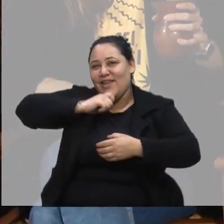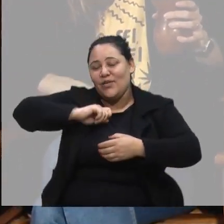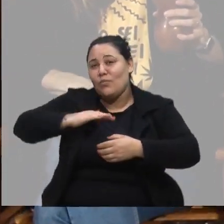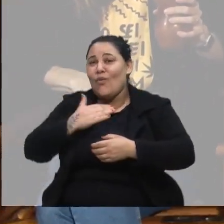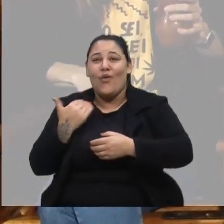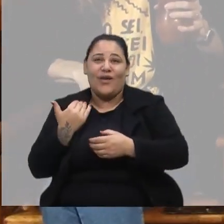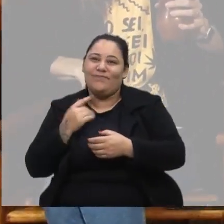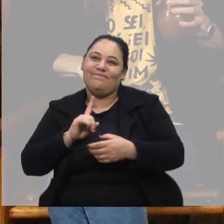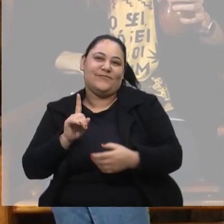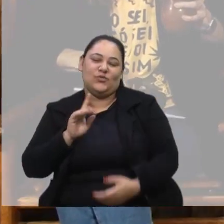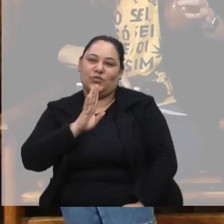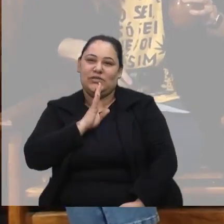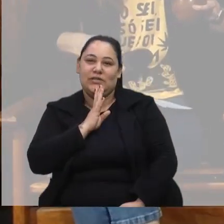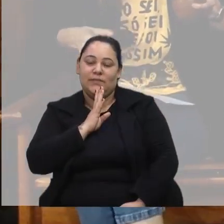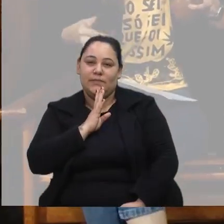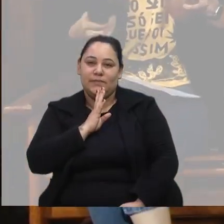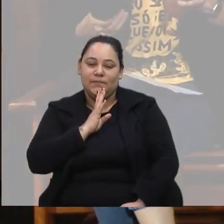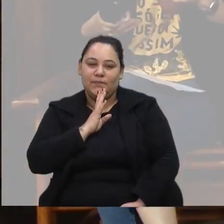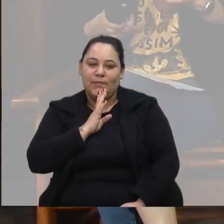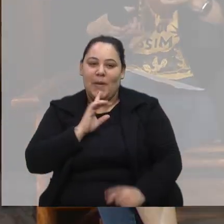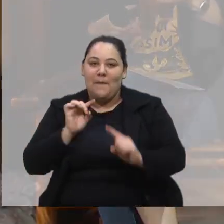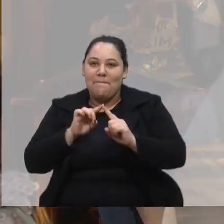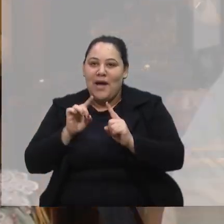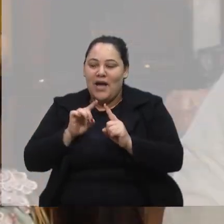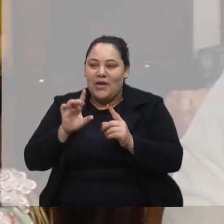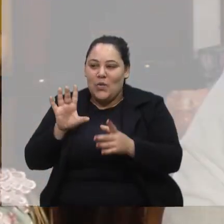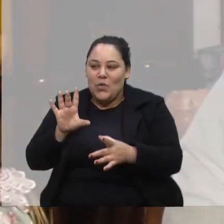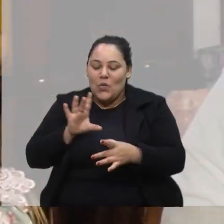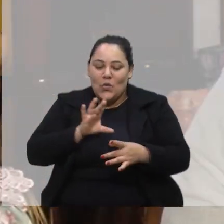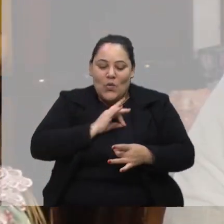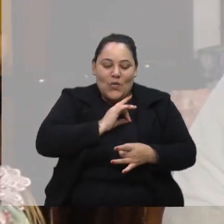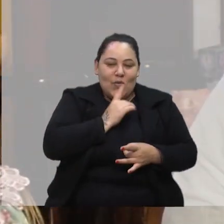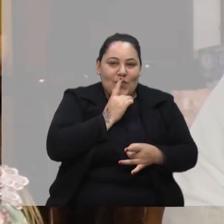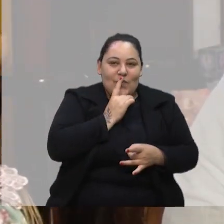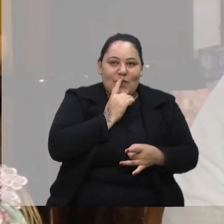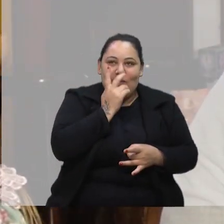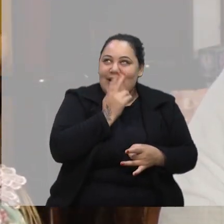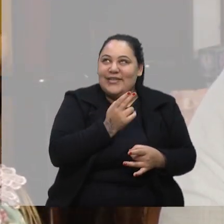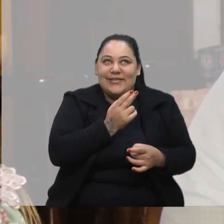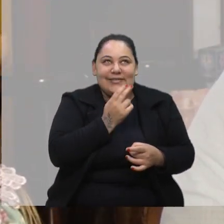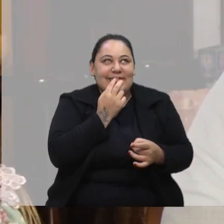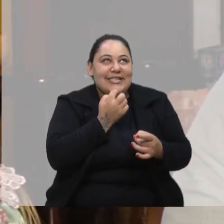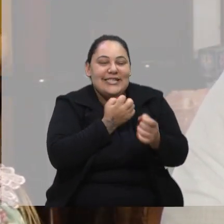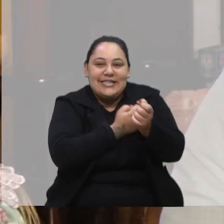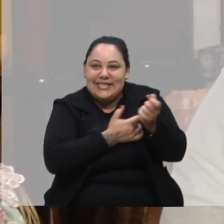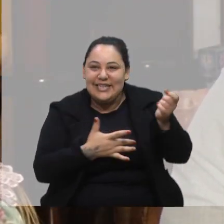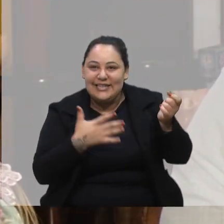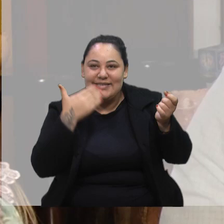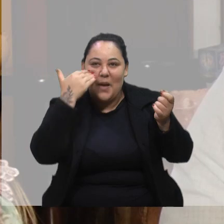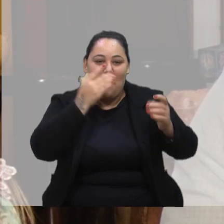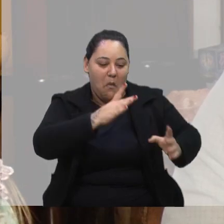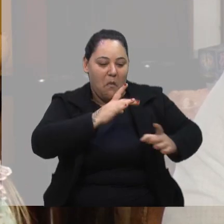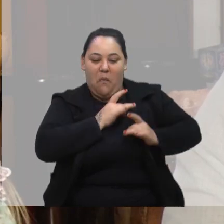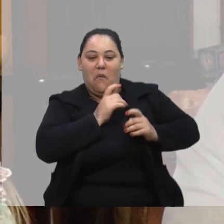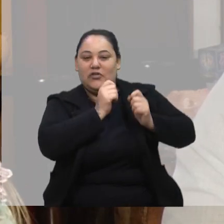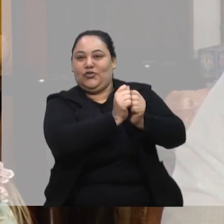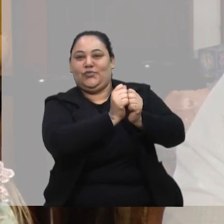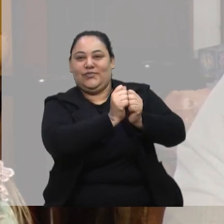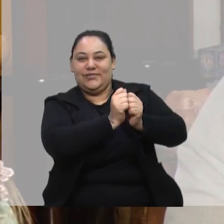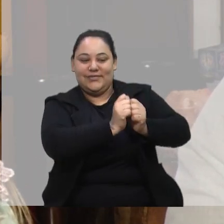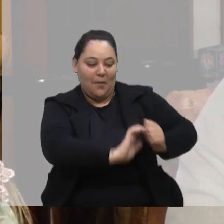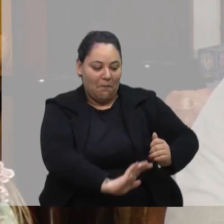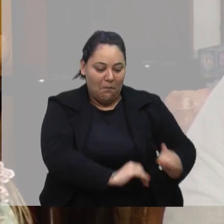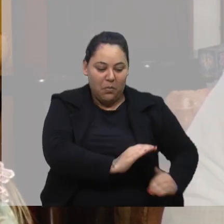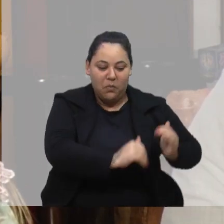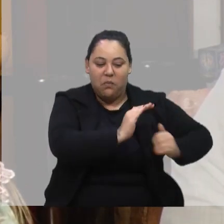ele. Mas a veia veio, ela vingou para mim, para o meu irmão, e a gente se criou tocando